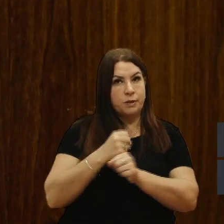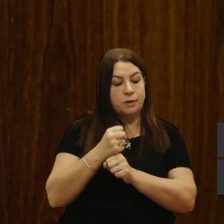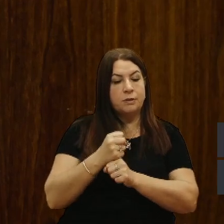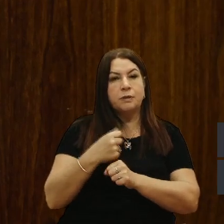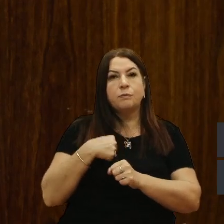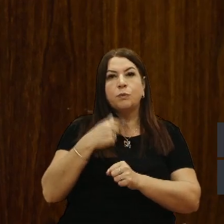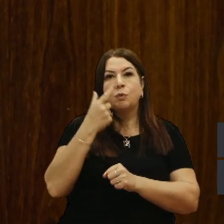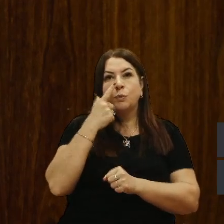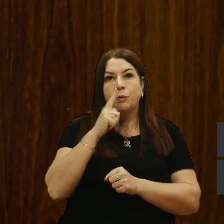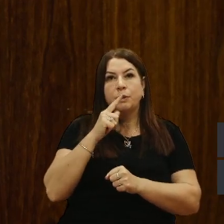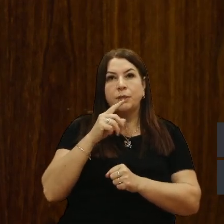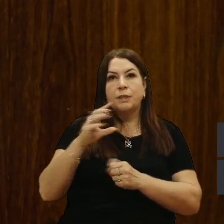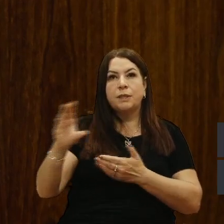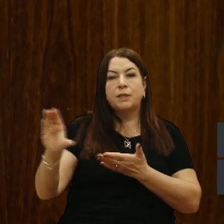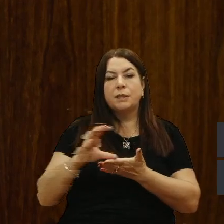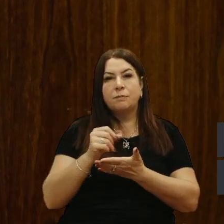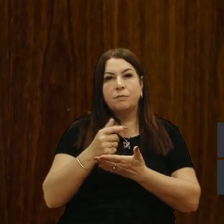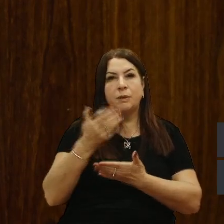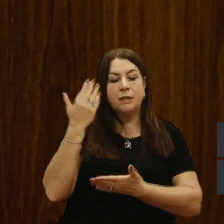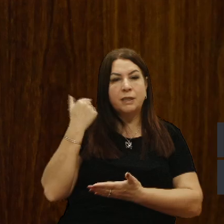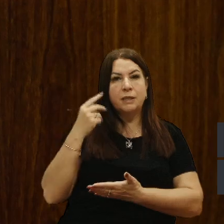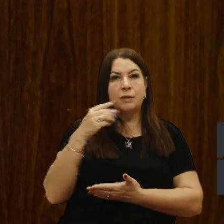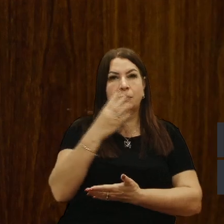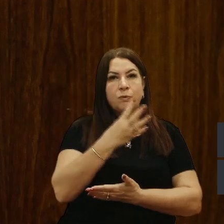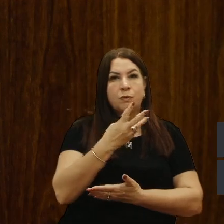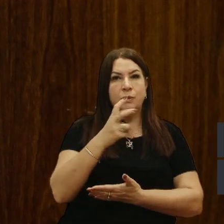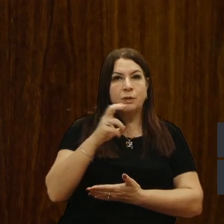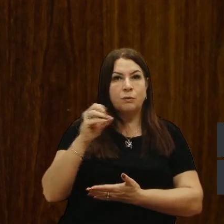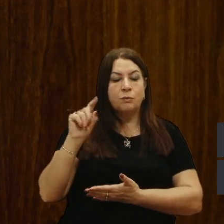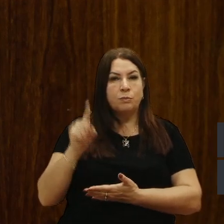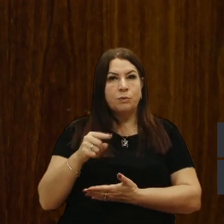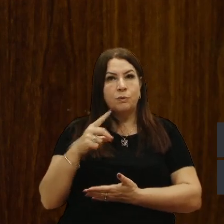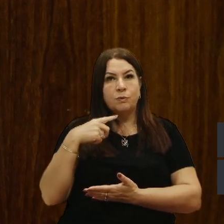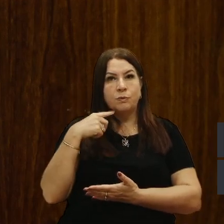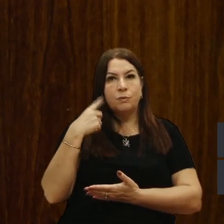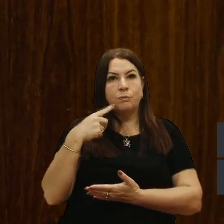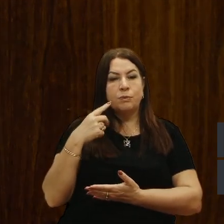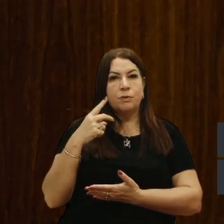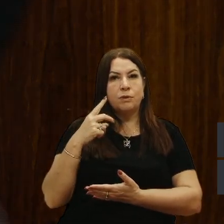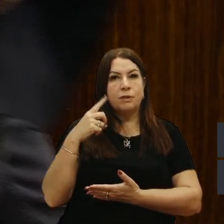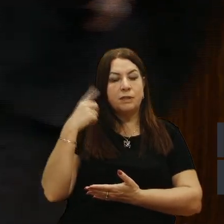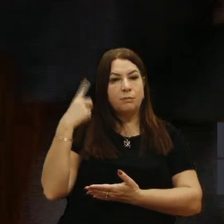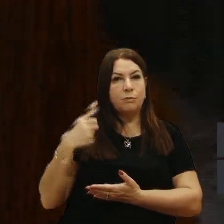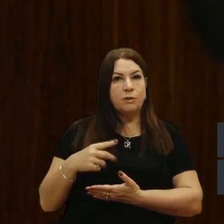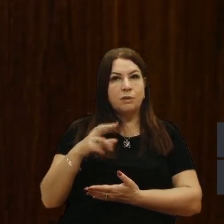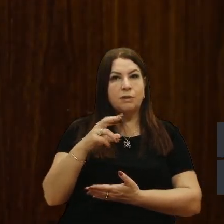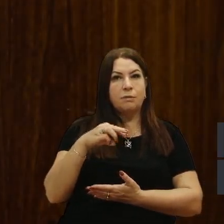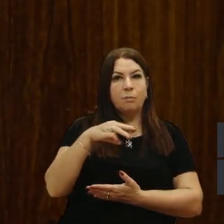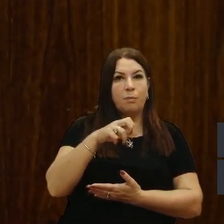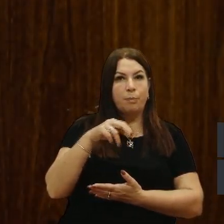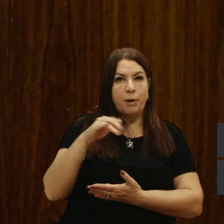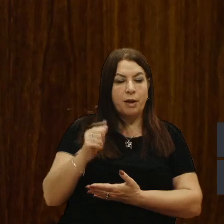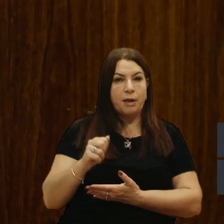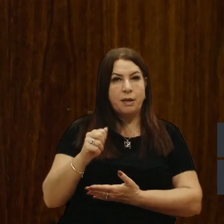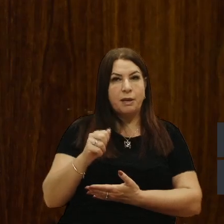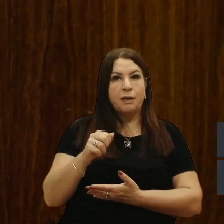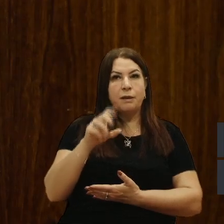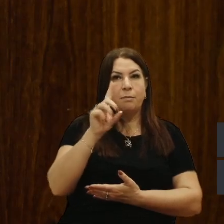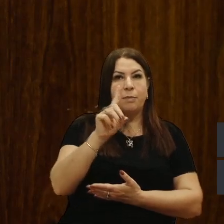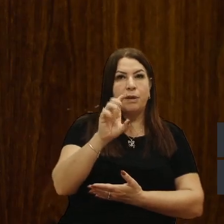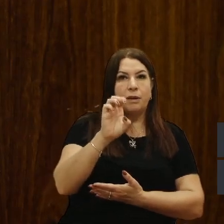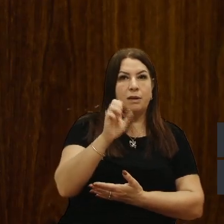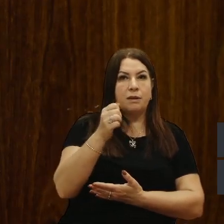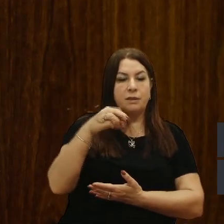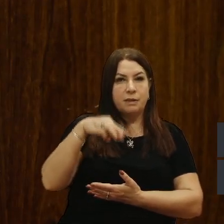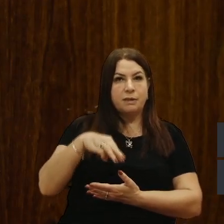também consegui uma emenda de, na época, 450 mil com a deputada federal Maria do Rosário, para a DEAN, para